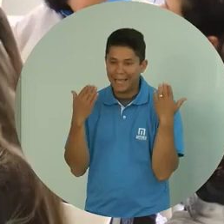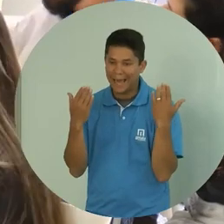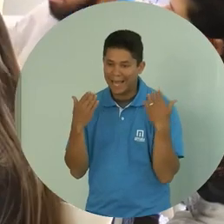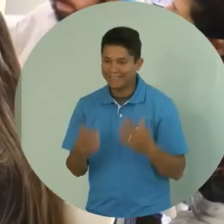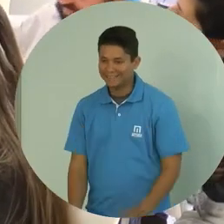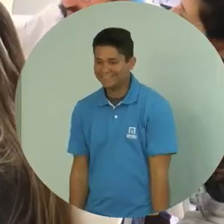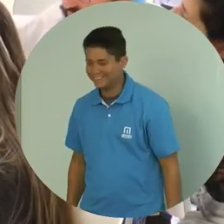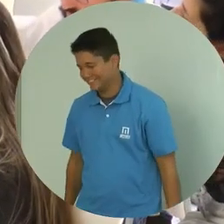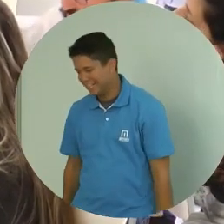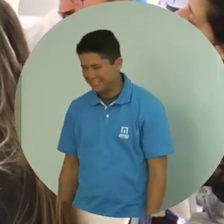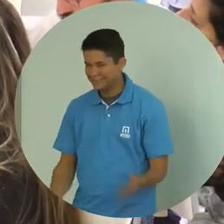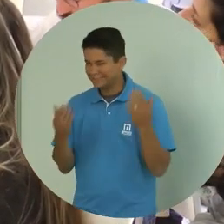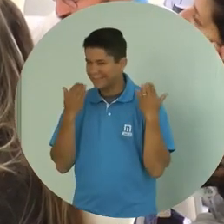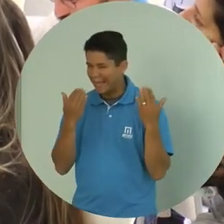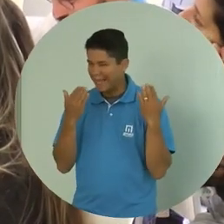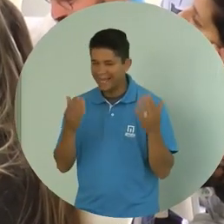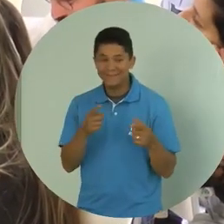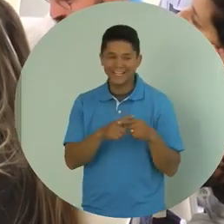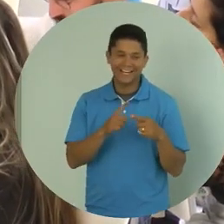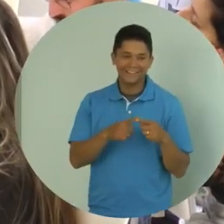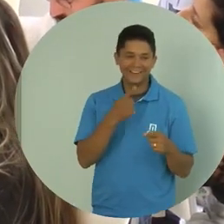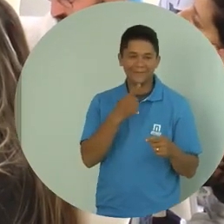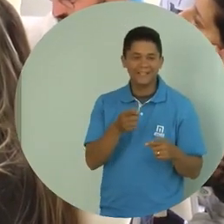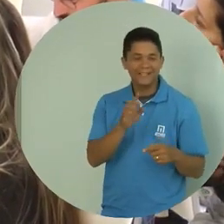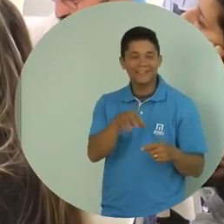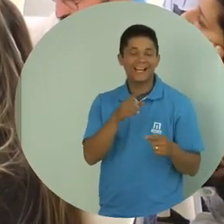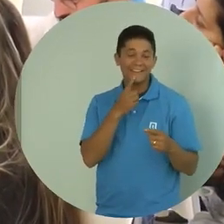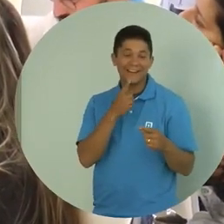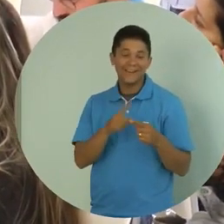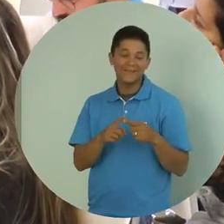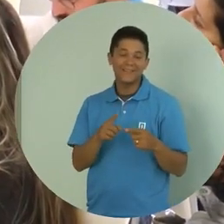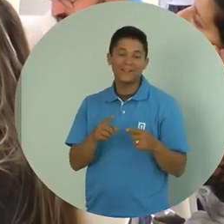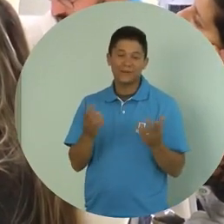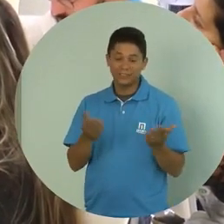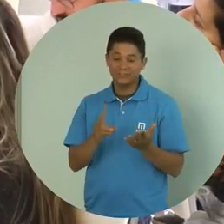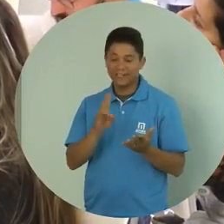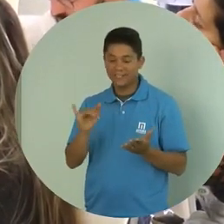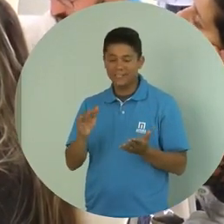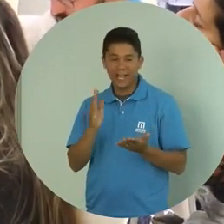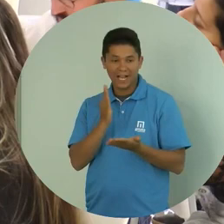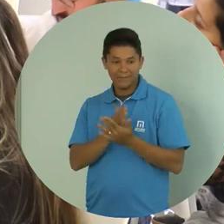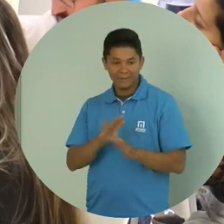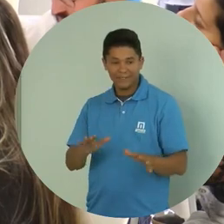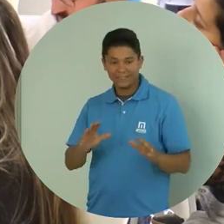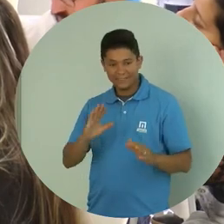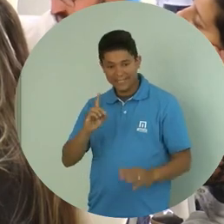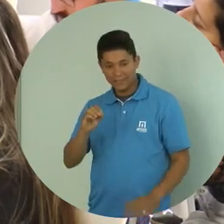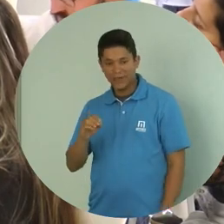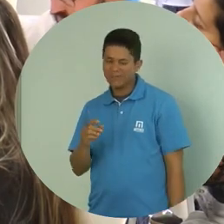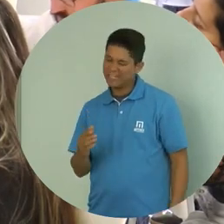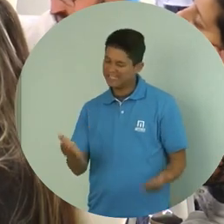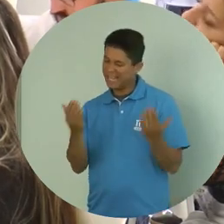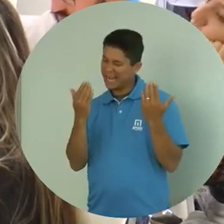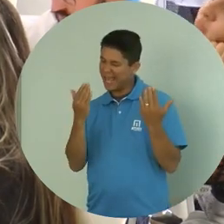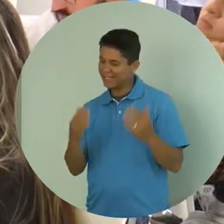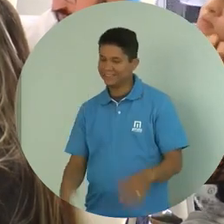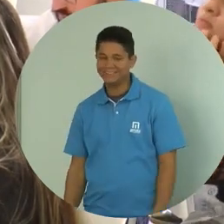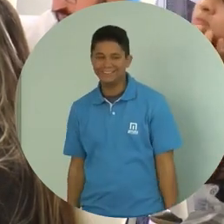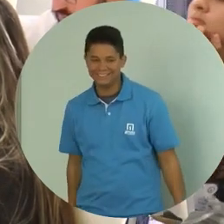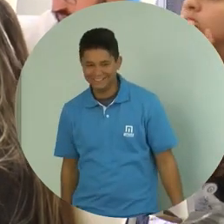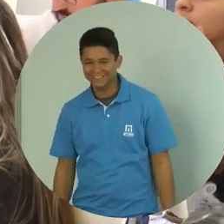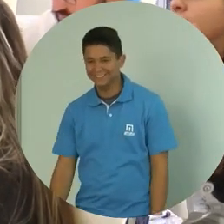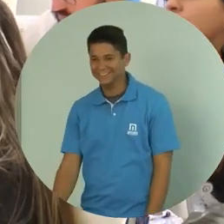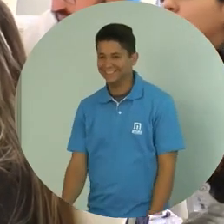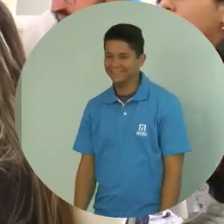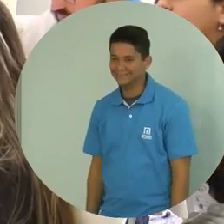na frente, falasse um pouco desse detalhamento que nós fizemos, praticamente um databook digital.